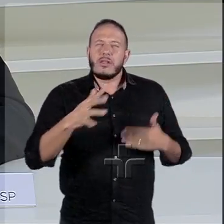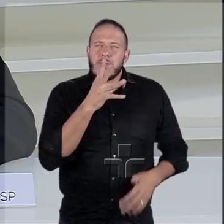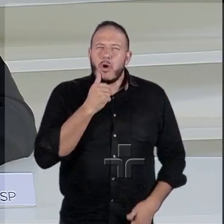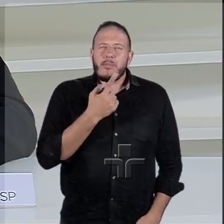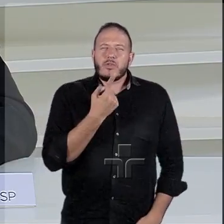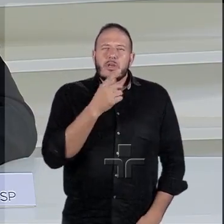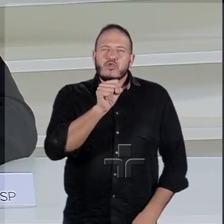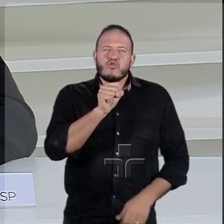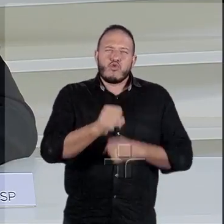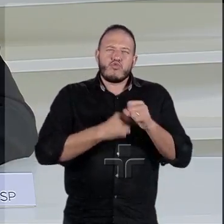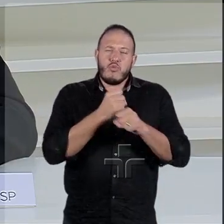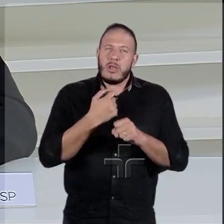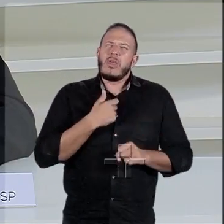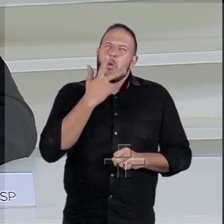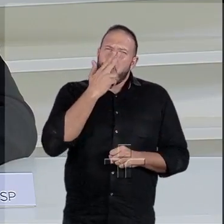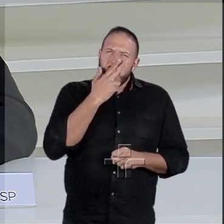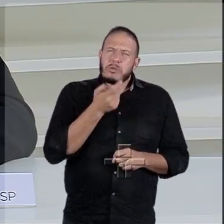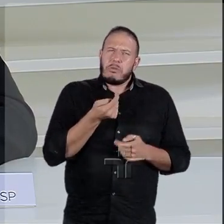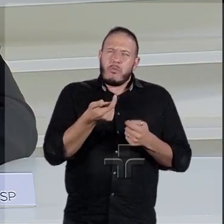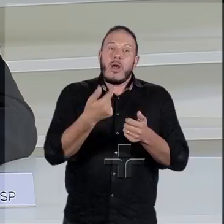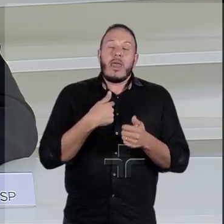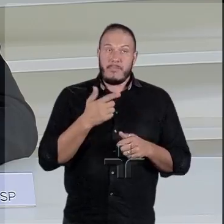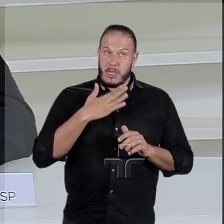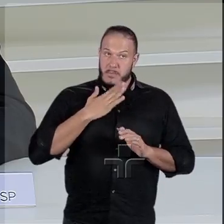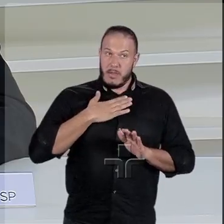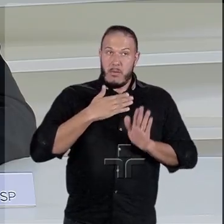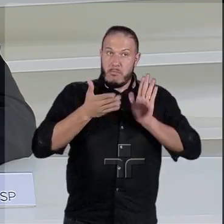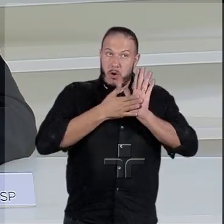longa. Na minha proposta eram 12 anos.